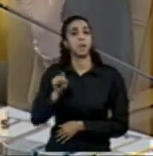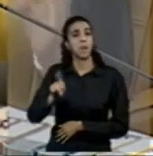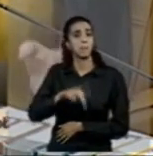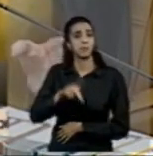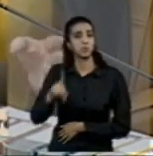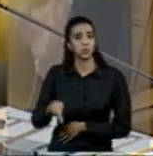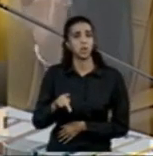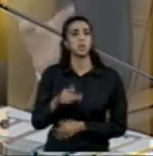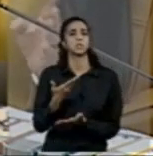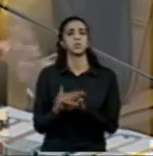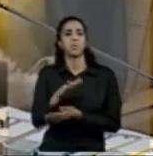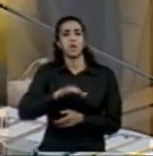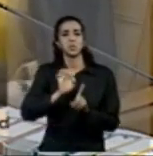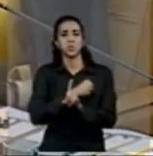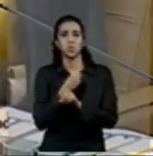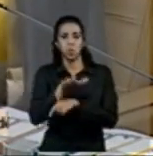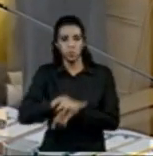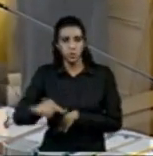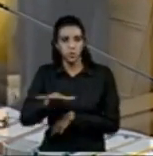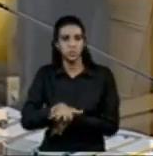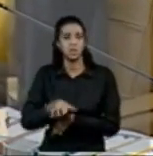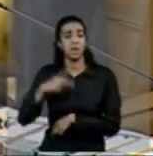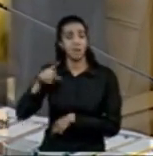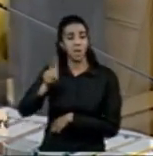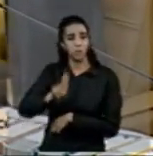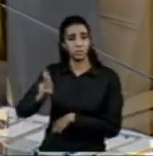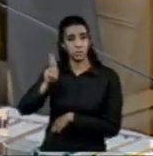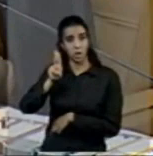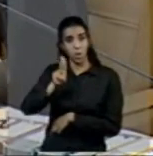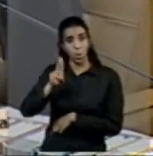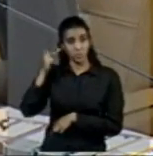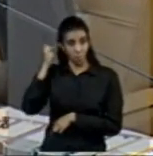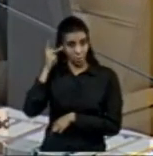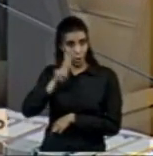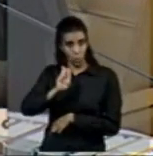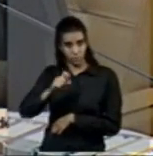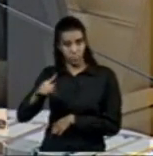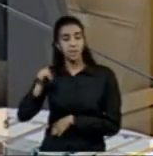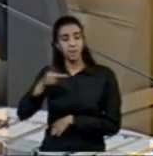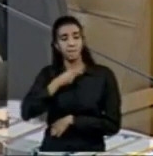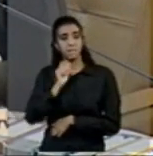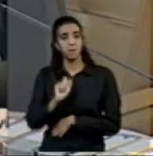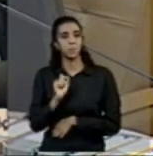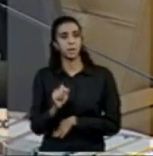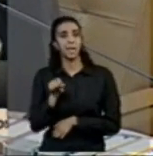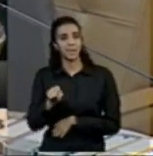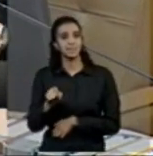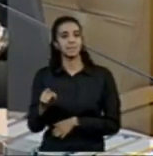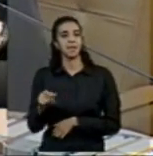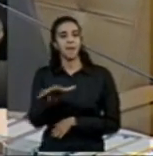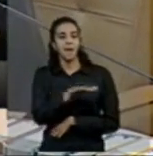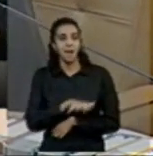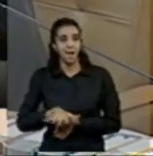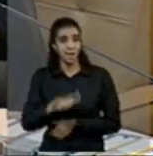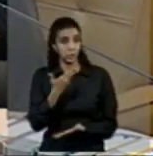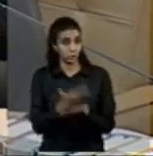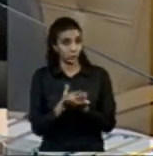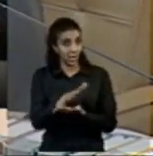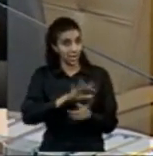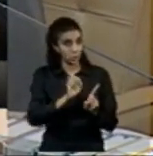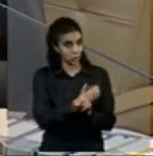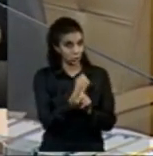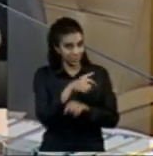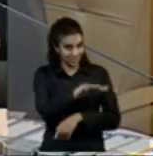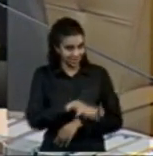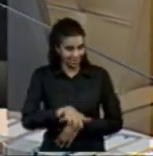professores de sociologia, como já referi, da USP e da Unicamp, que definem o fenômeno no campo da sociologia,